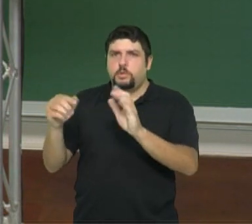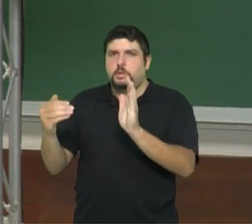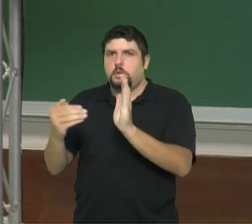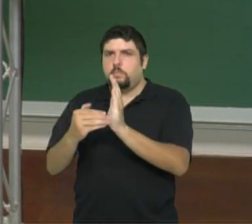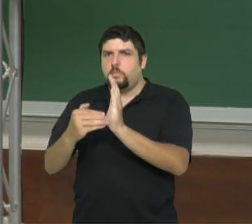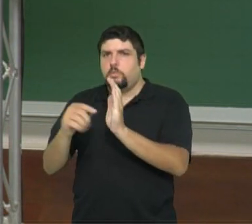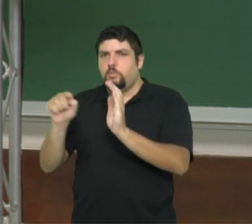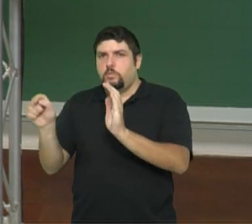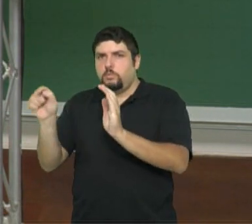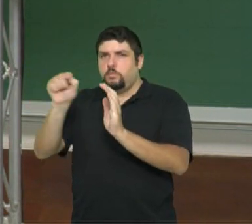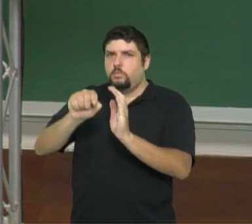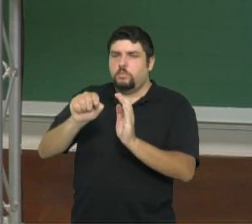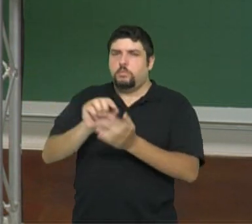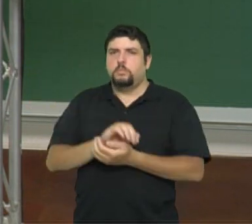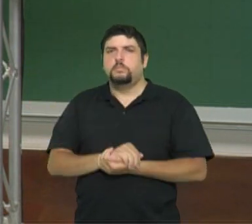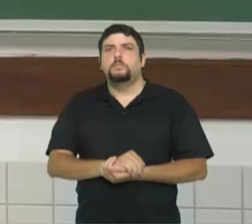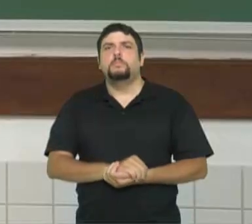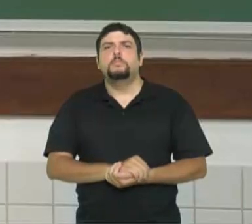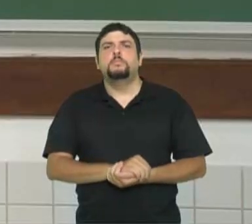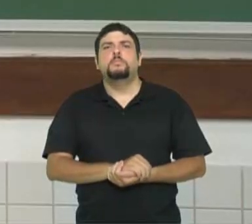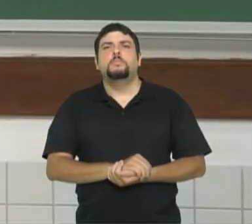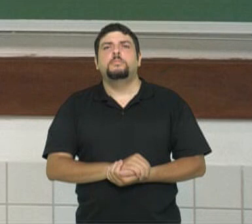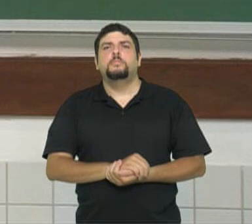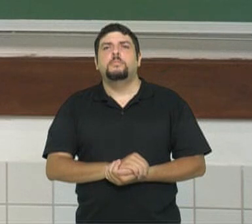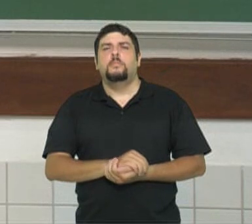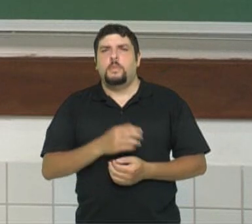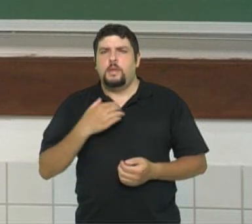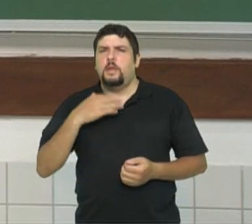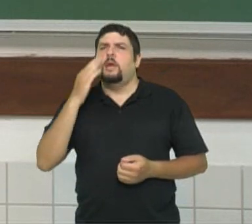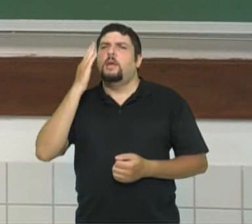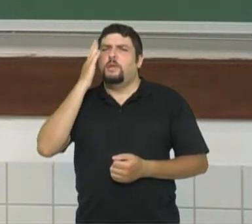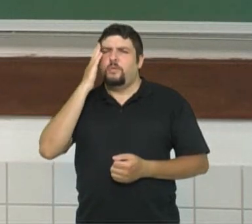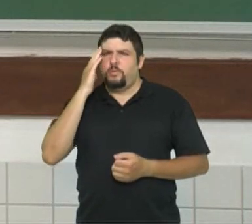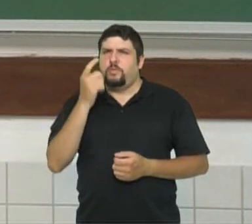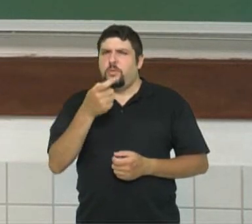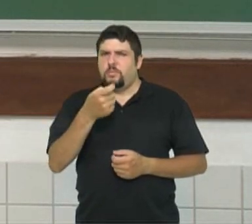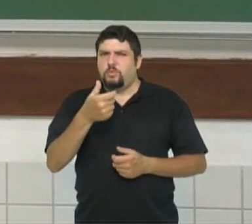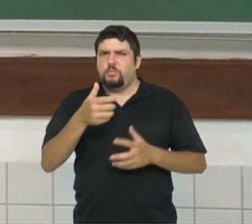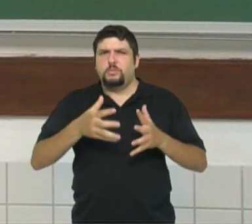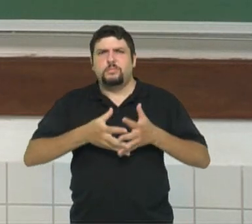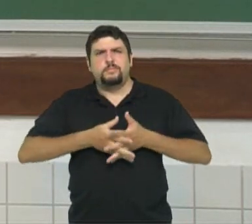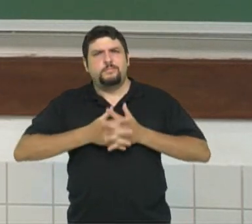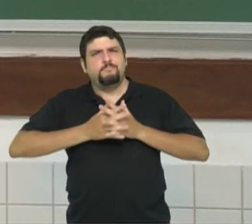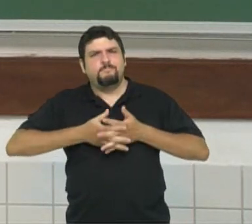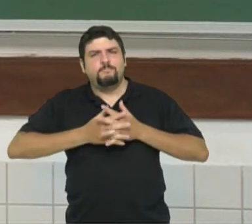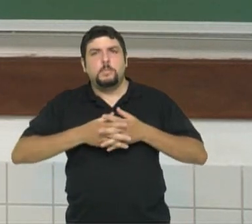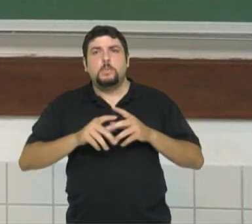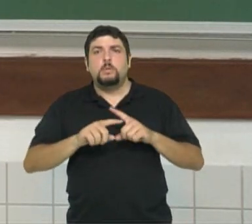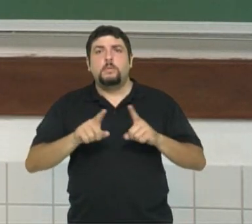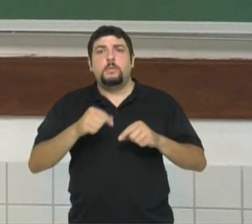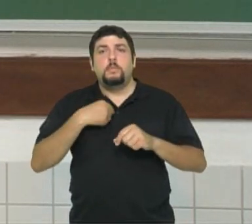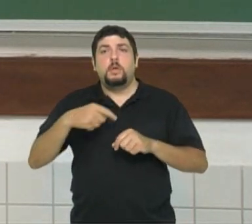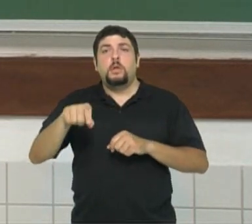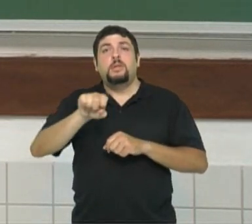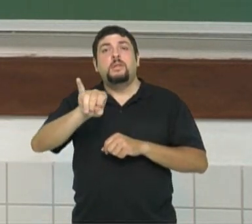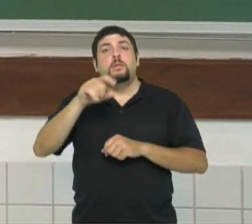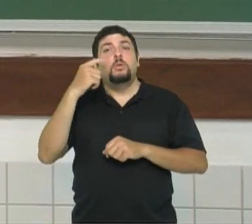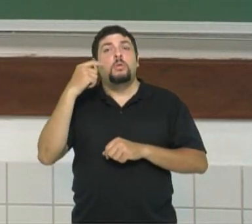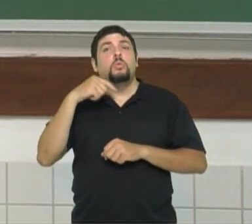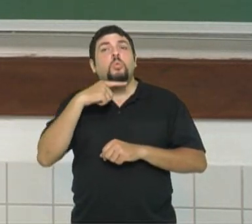duas vogais aqui, tudo bem? Eu sei que é um pouquinho complicado essa matéria. Se vocês tiverem